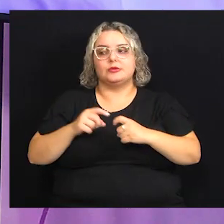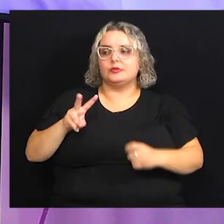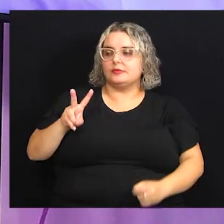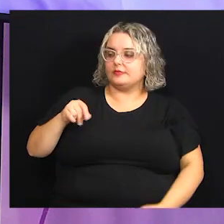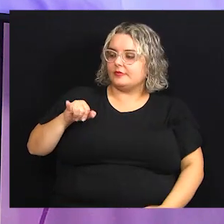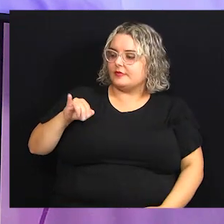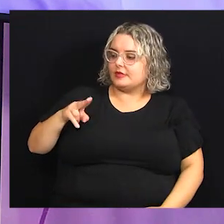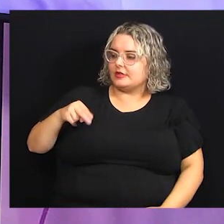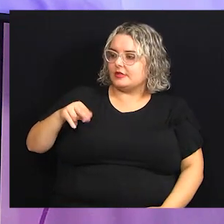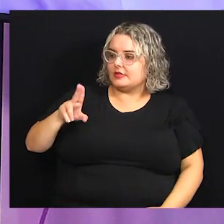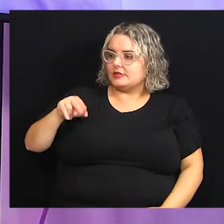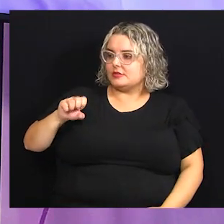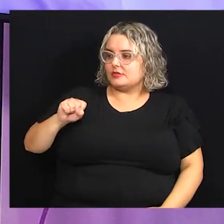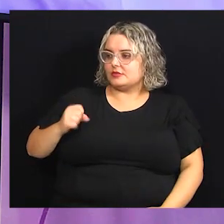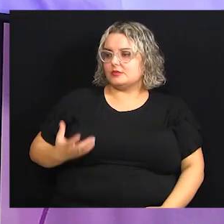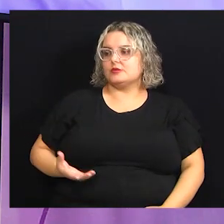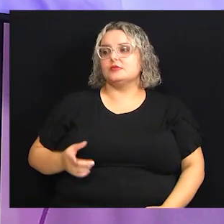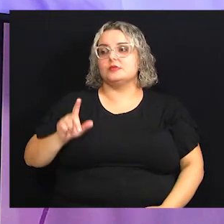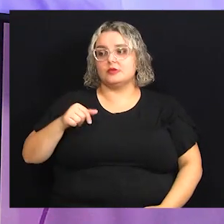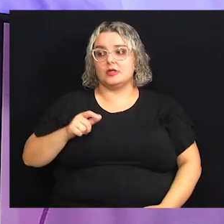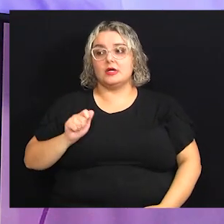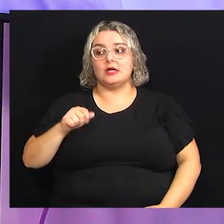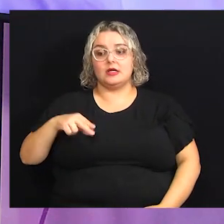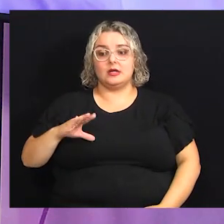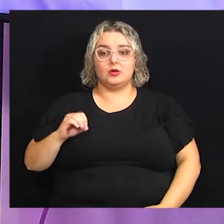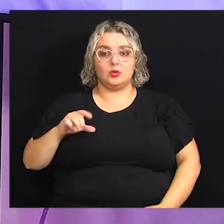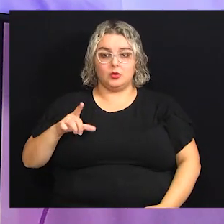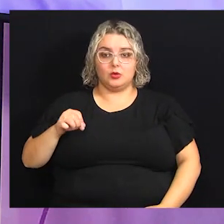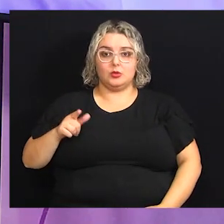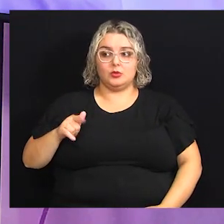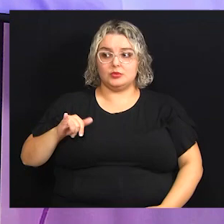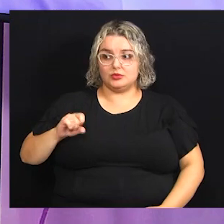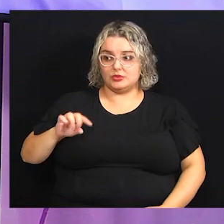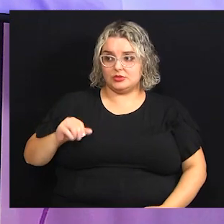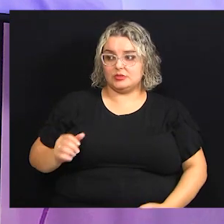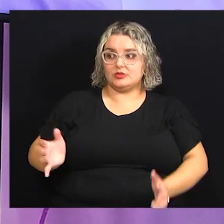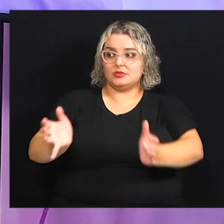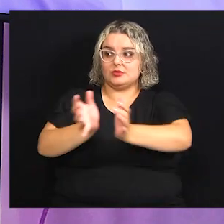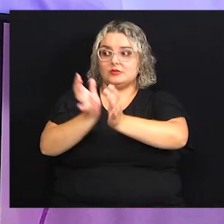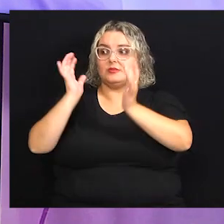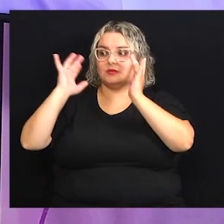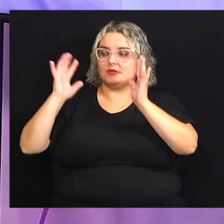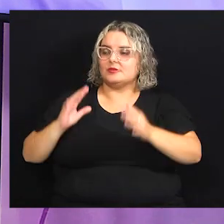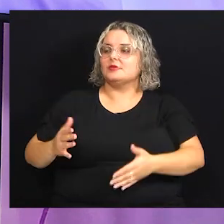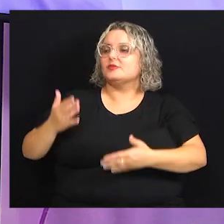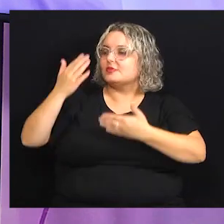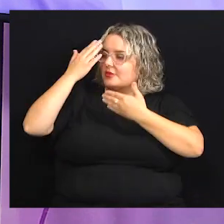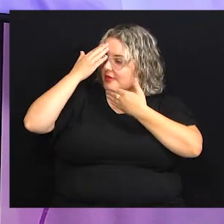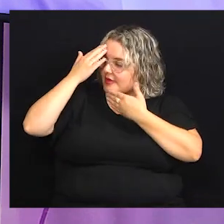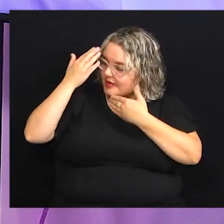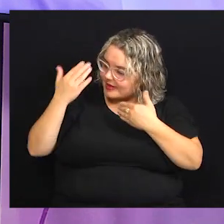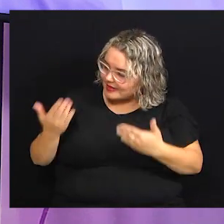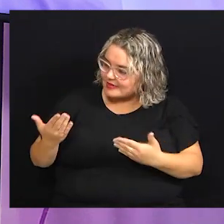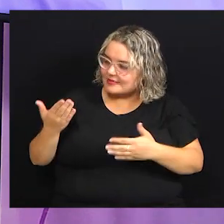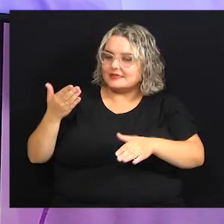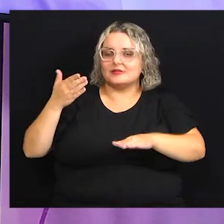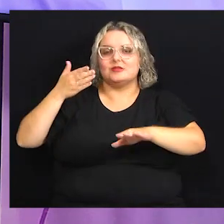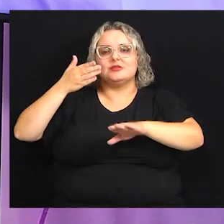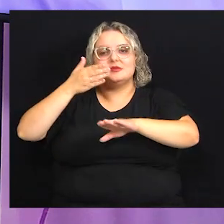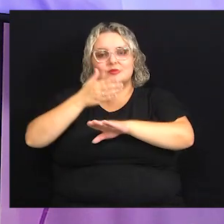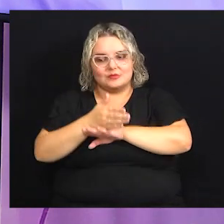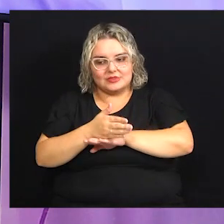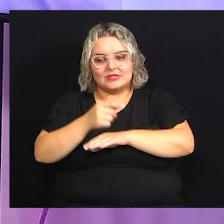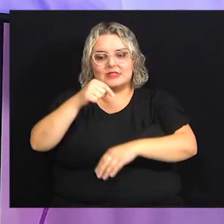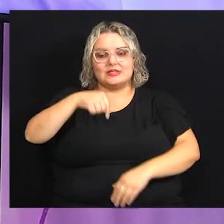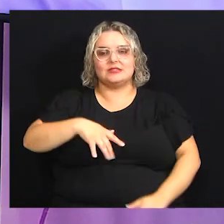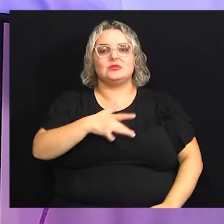então o recado do Dr. Vinícius Conceição, ele é um oncologista e atua também no Grupo Sonho. Dr. Vinícius, eu quero agradecer a